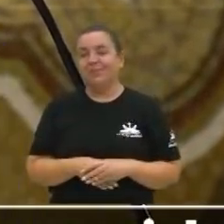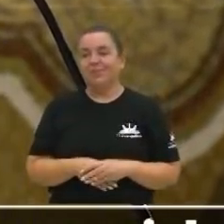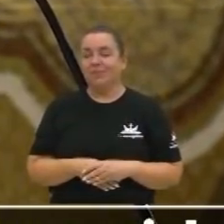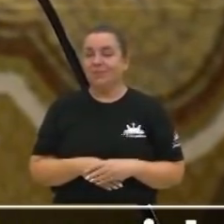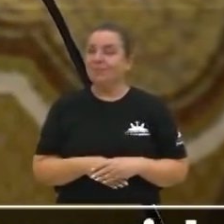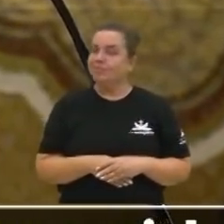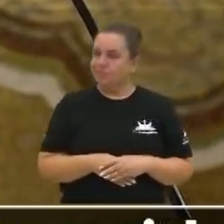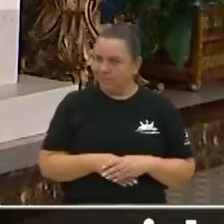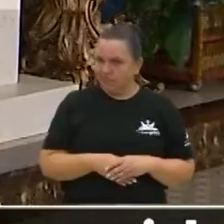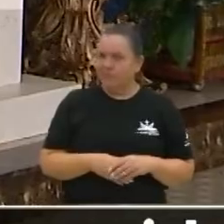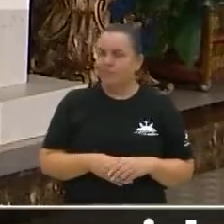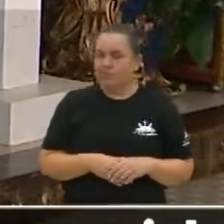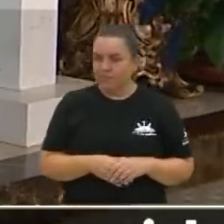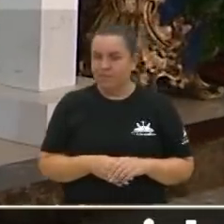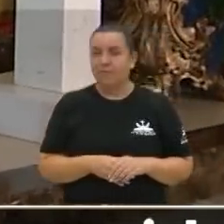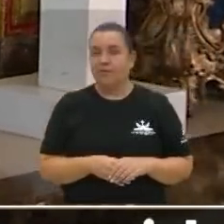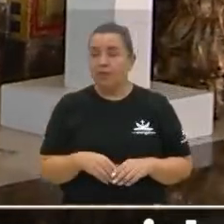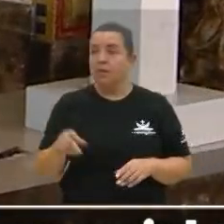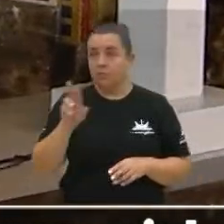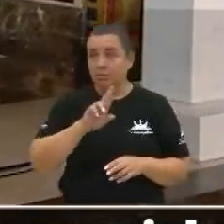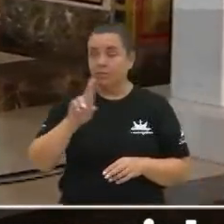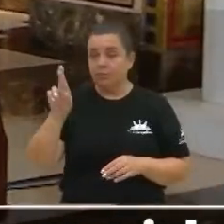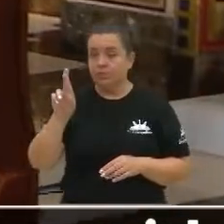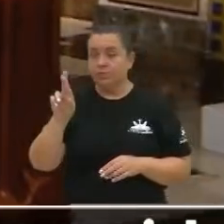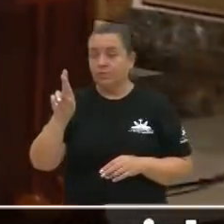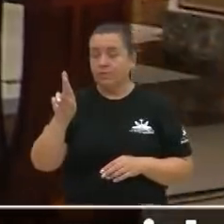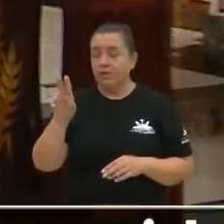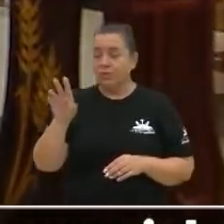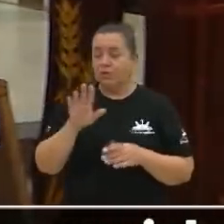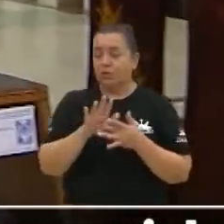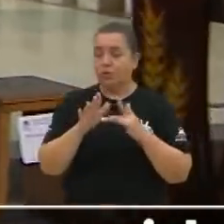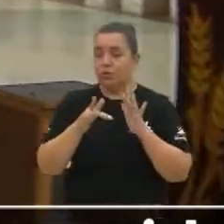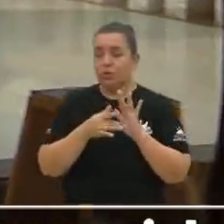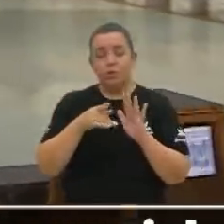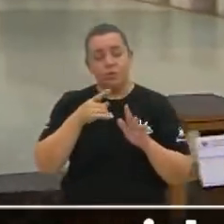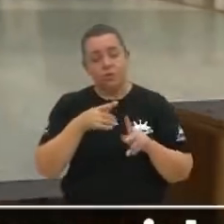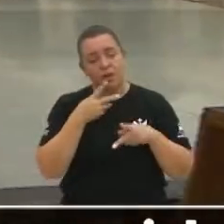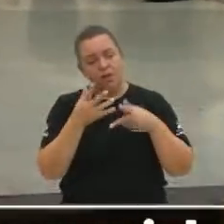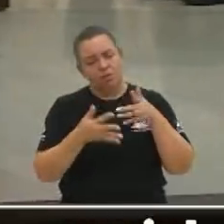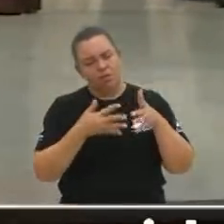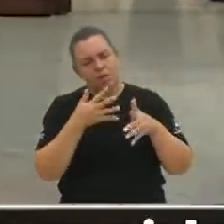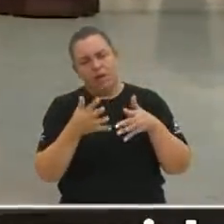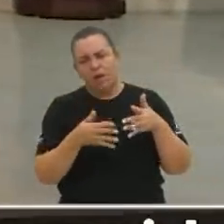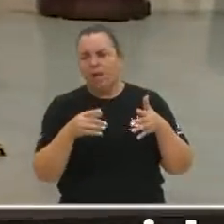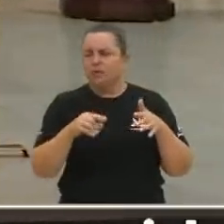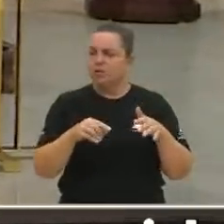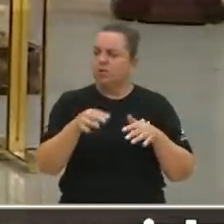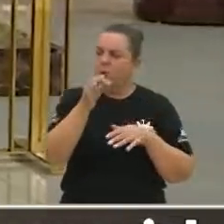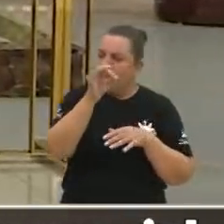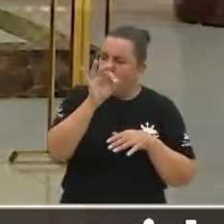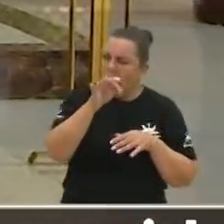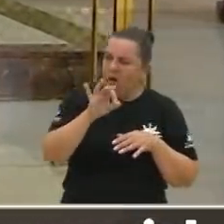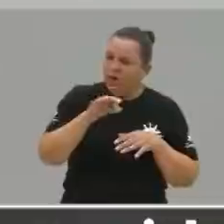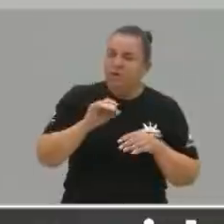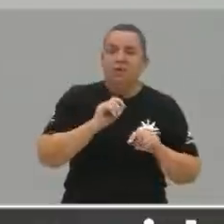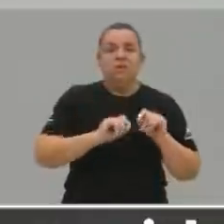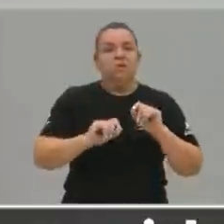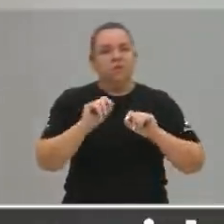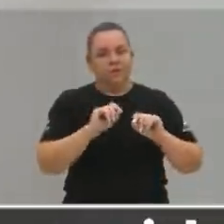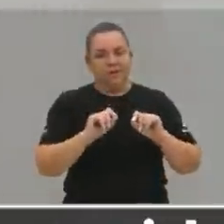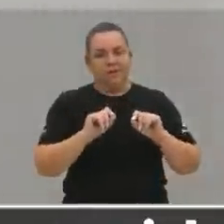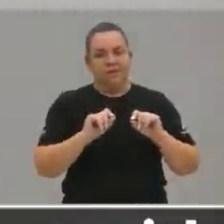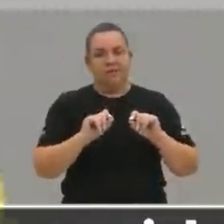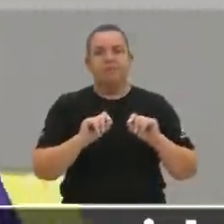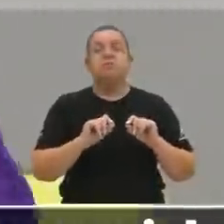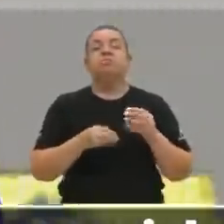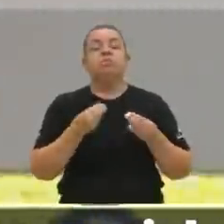é impressionante que nosso senhor e vai vai nos corrigir um aspecto assim